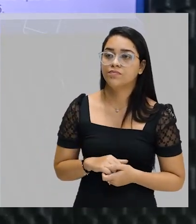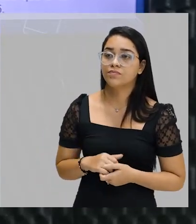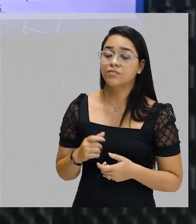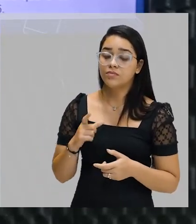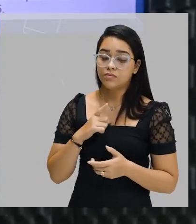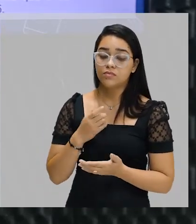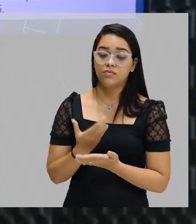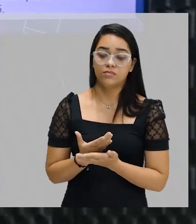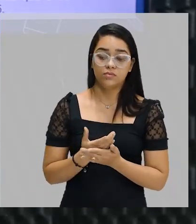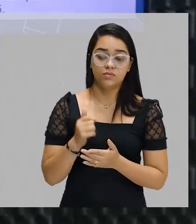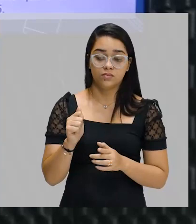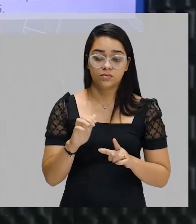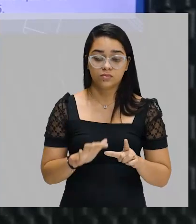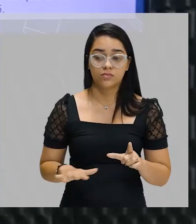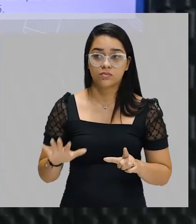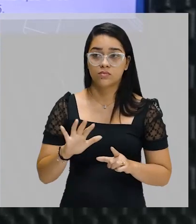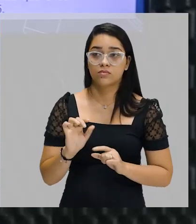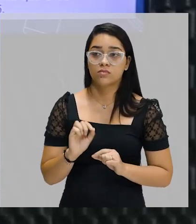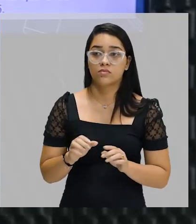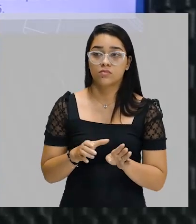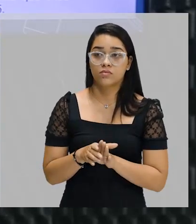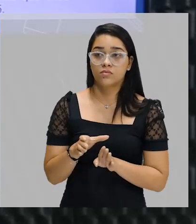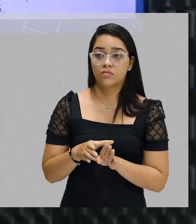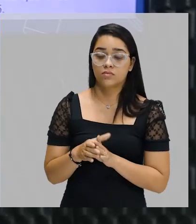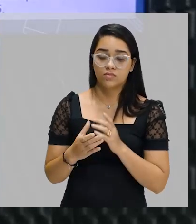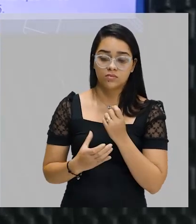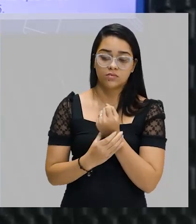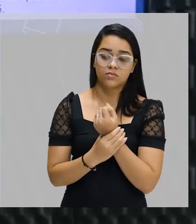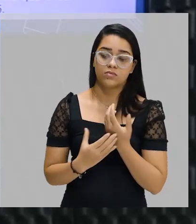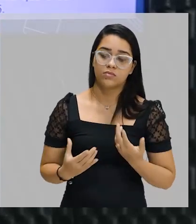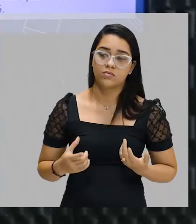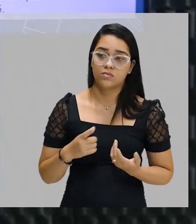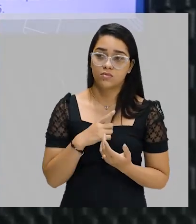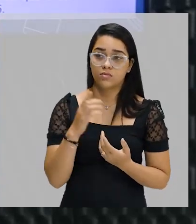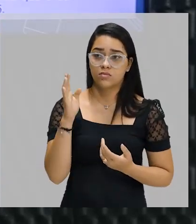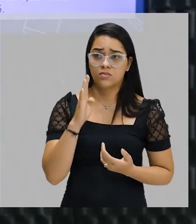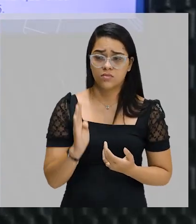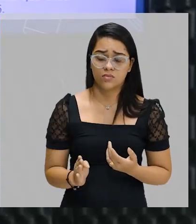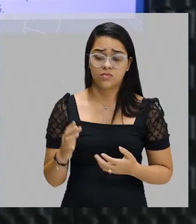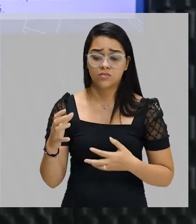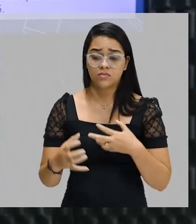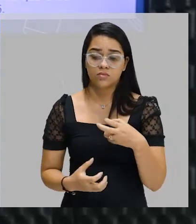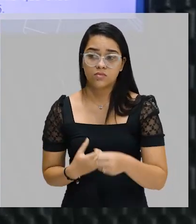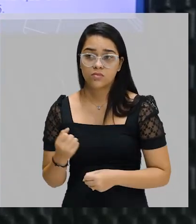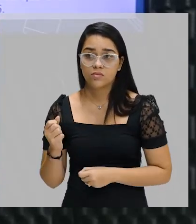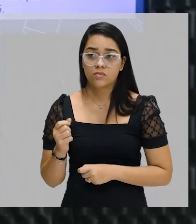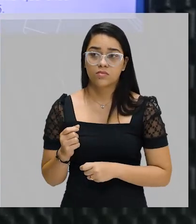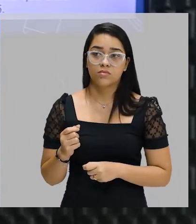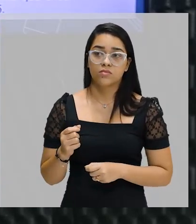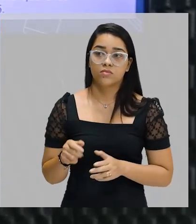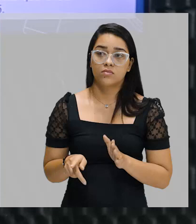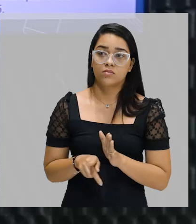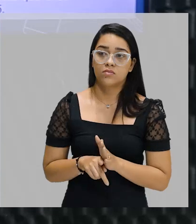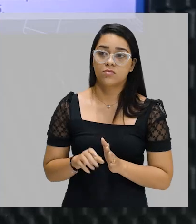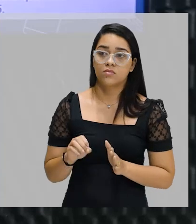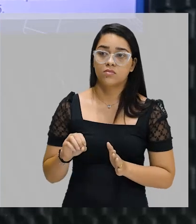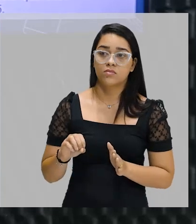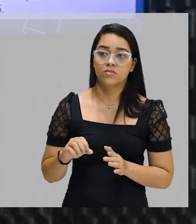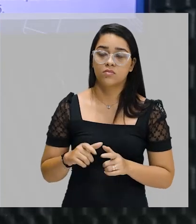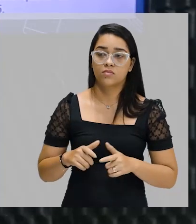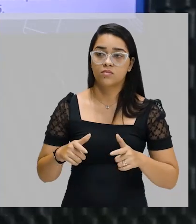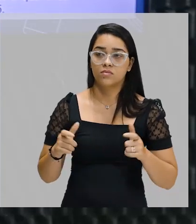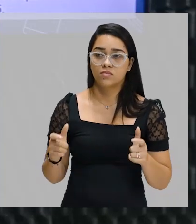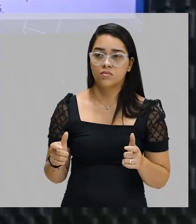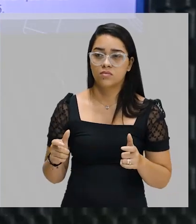tem aula aqui na plataforma sobre o Conselho de Segurança, né? No caso, o Brasil ele busca uma reformulação desse conselho,